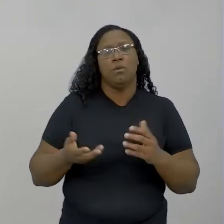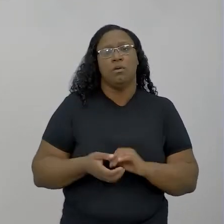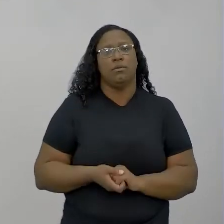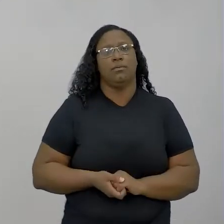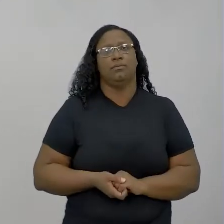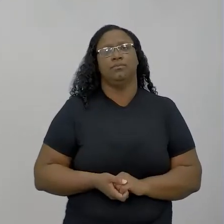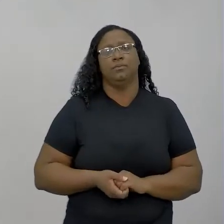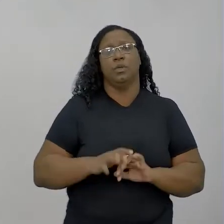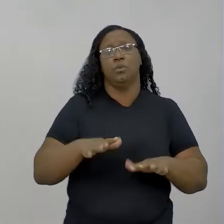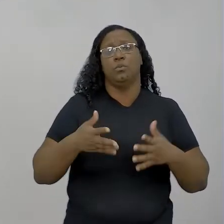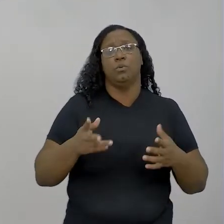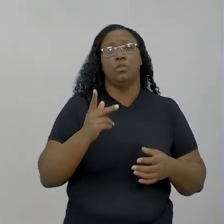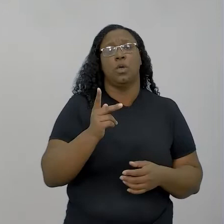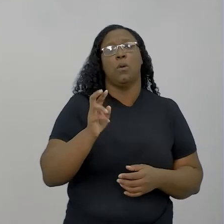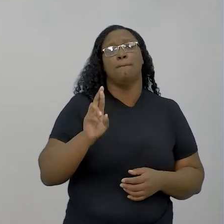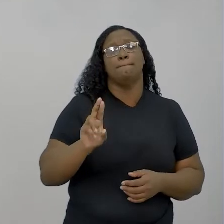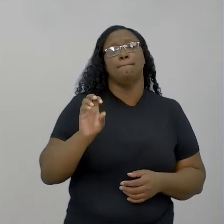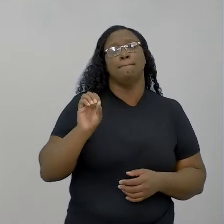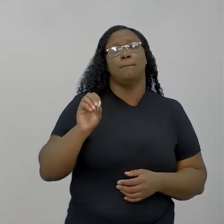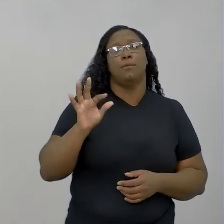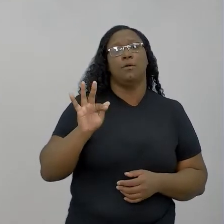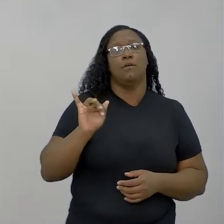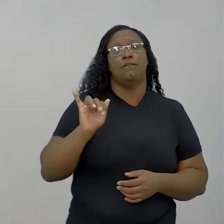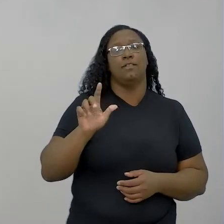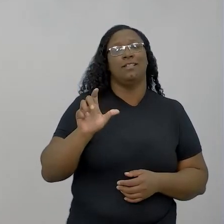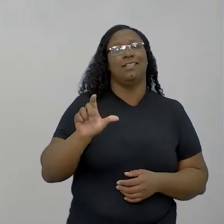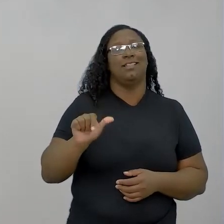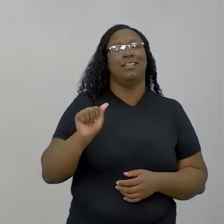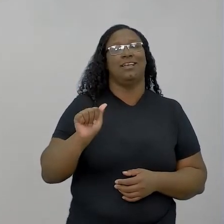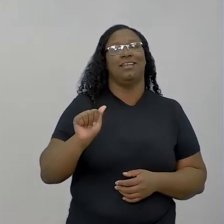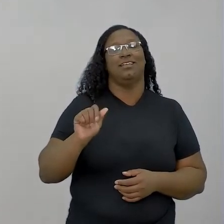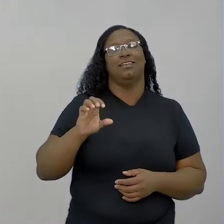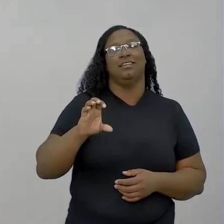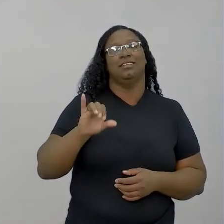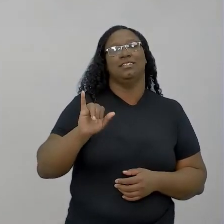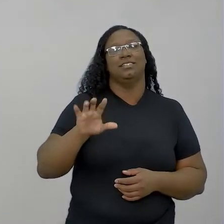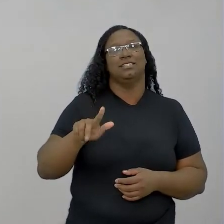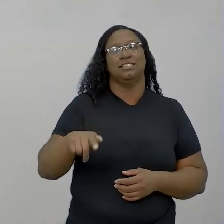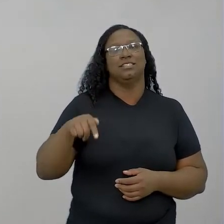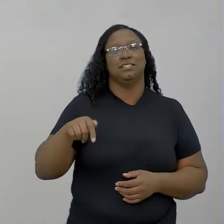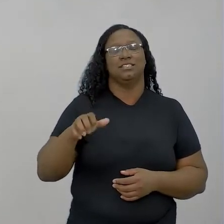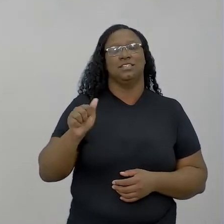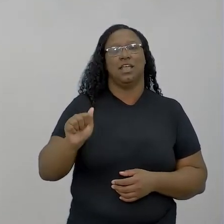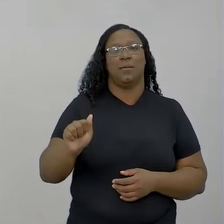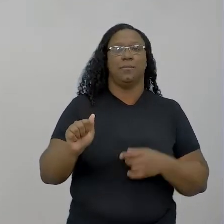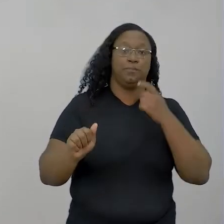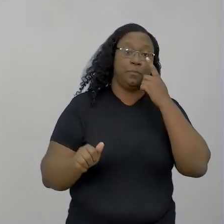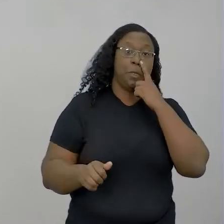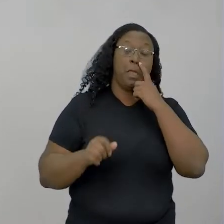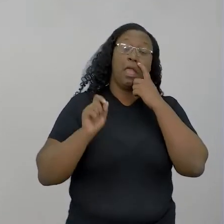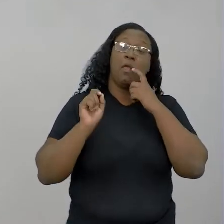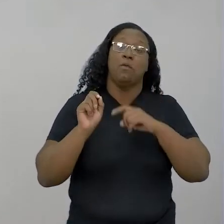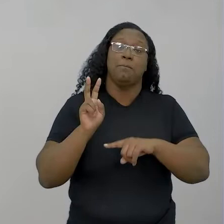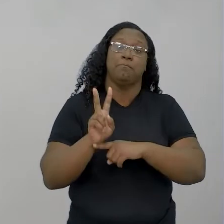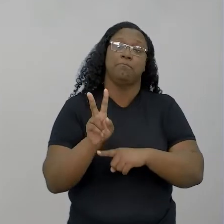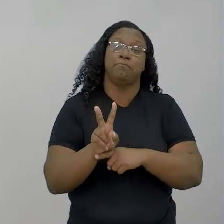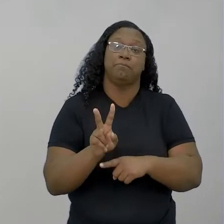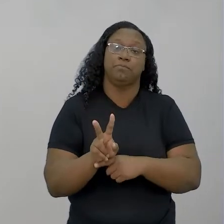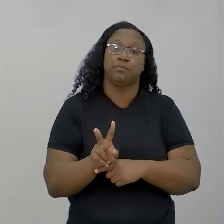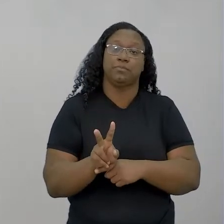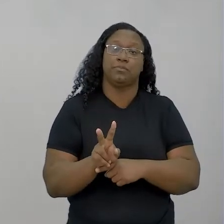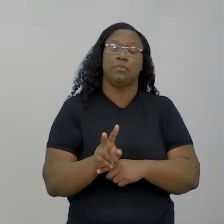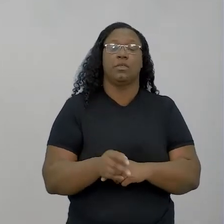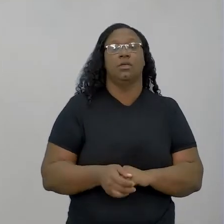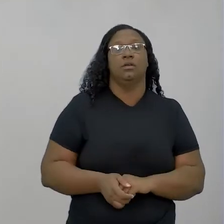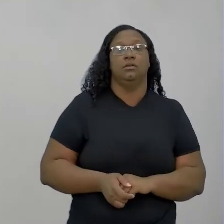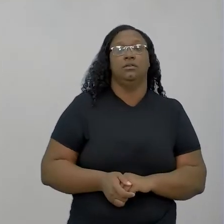em profilaxia, estamos falando em prevenção. E prevenção do quê? Né? Prevenção de doenças. E essas doenças aí, no caso,